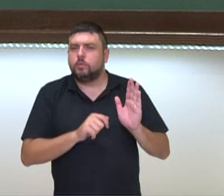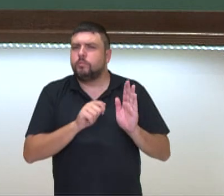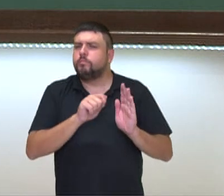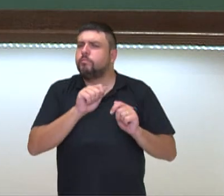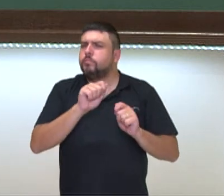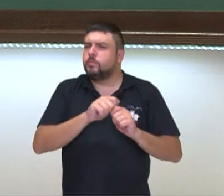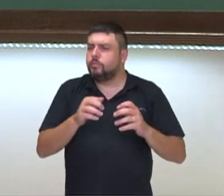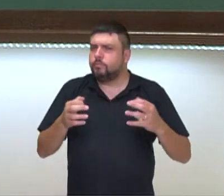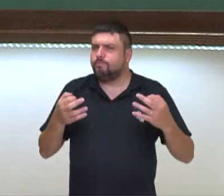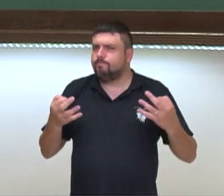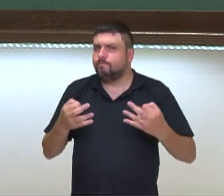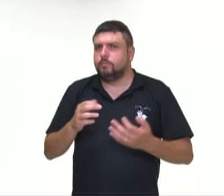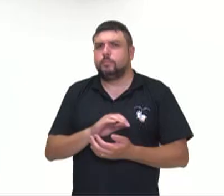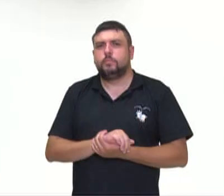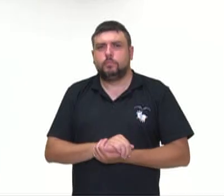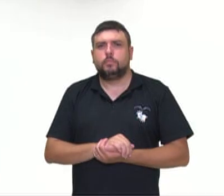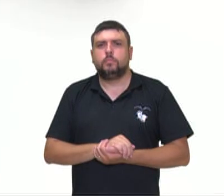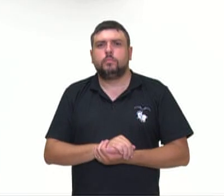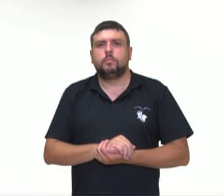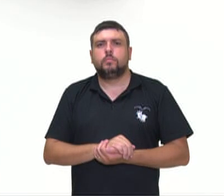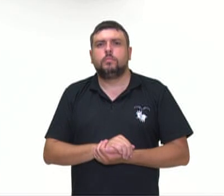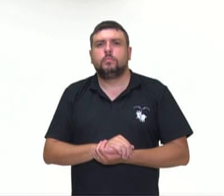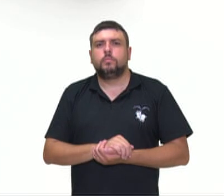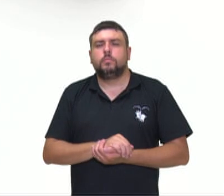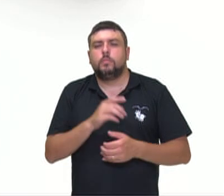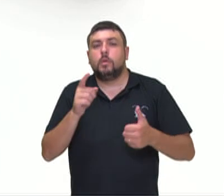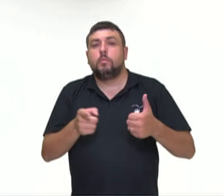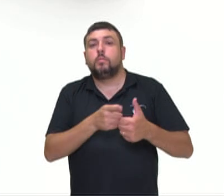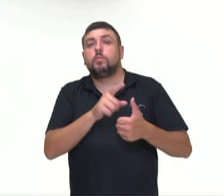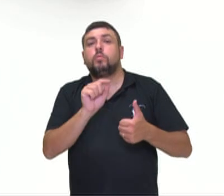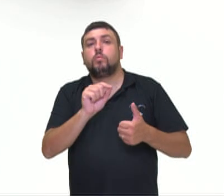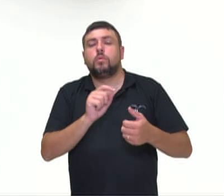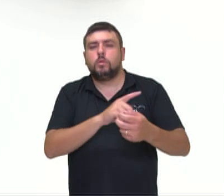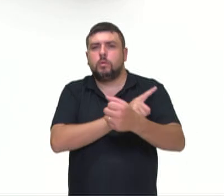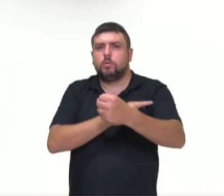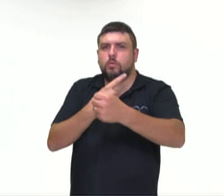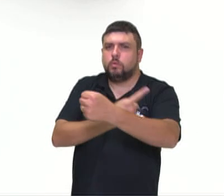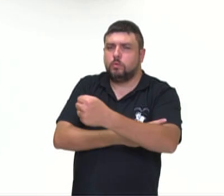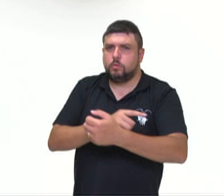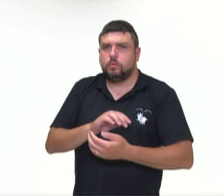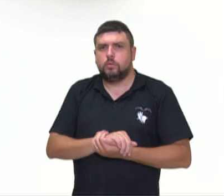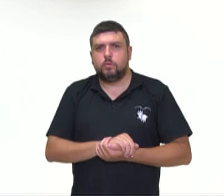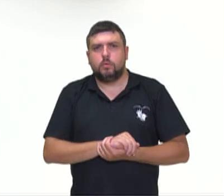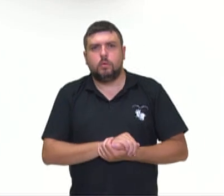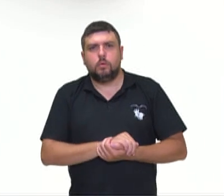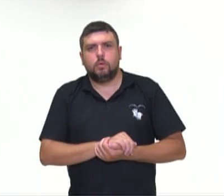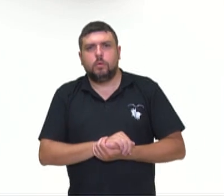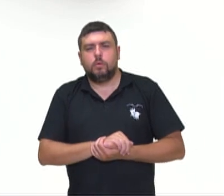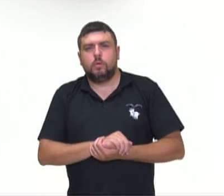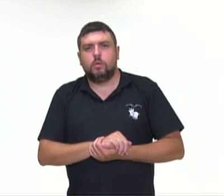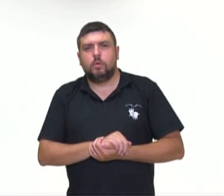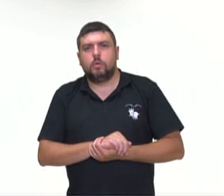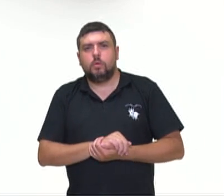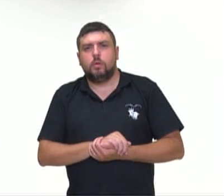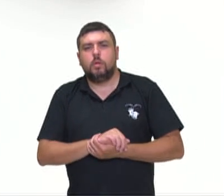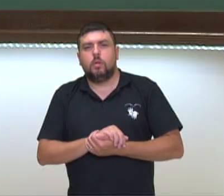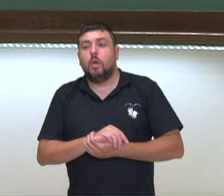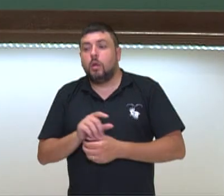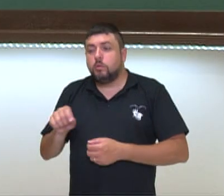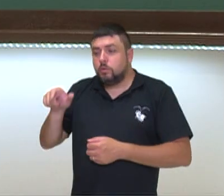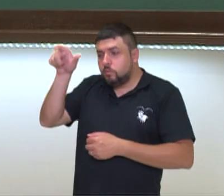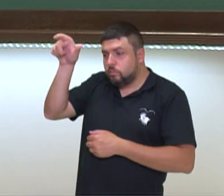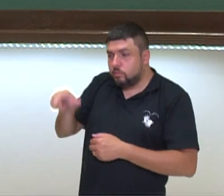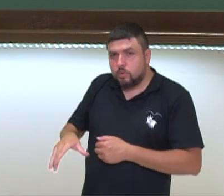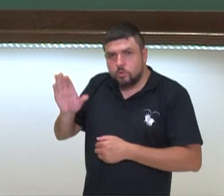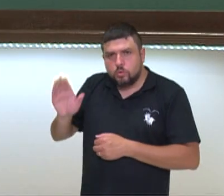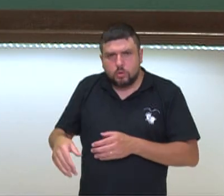embasado. O primeiro deles é o argumento de autoridade. Alguém que já estudou sobre o assunto que